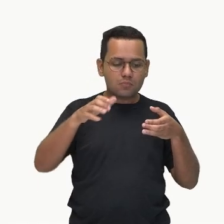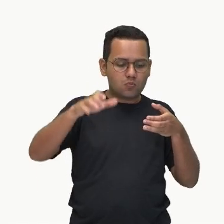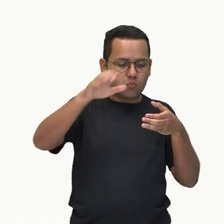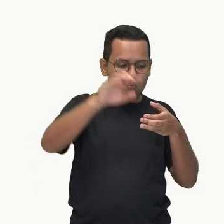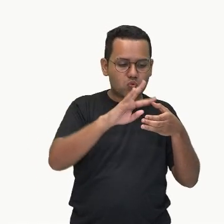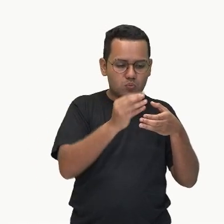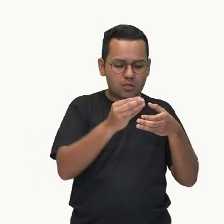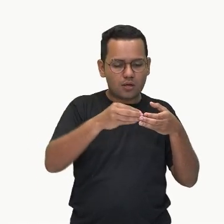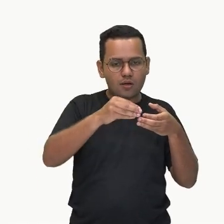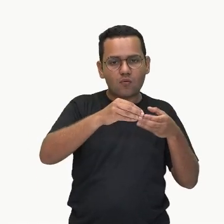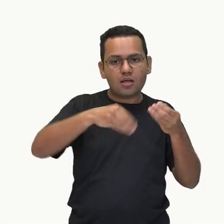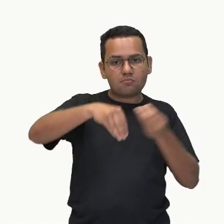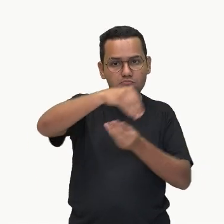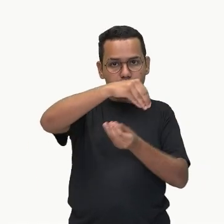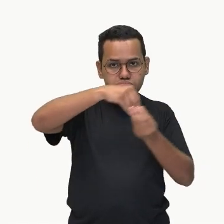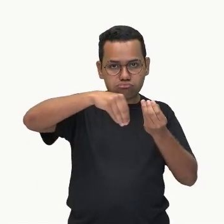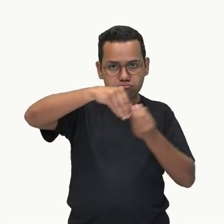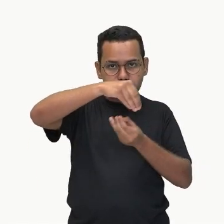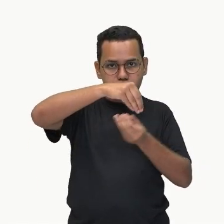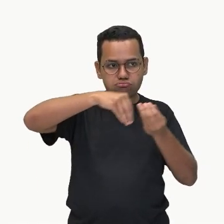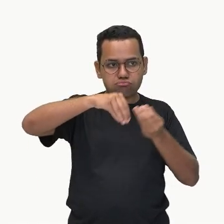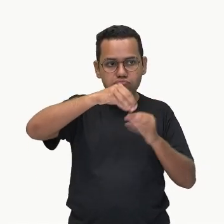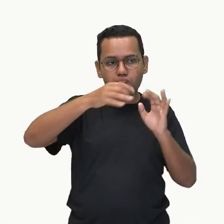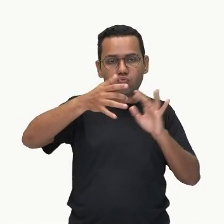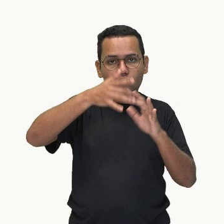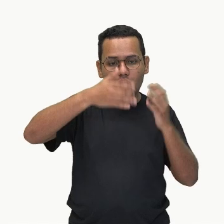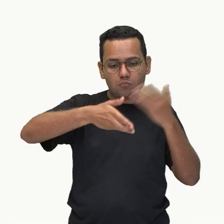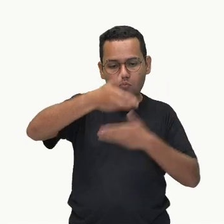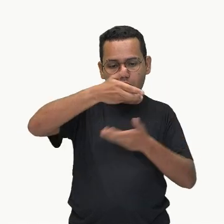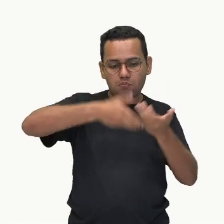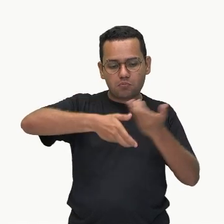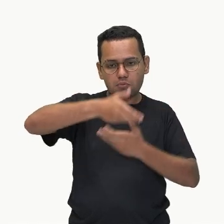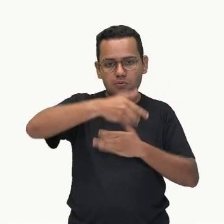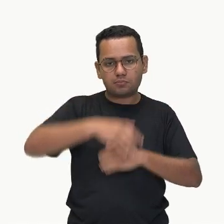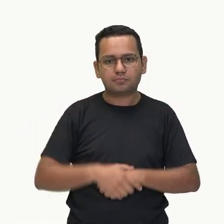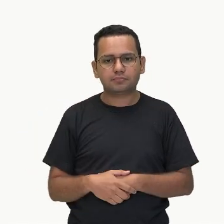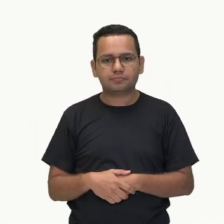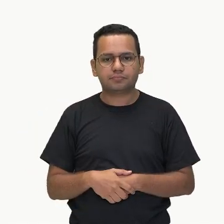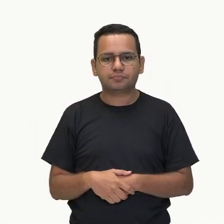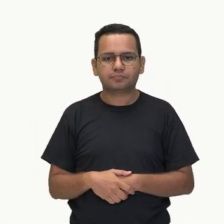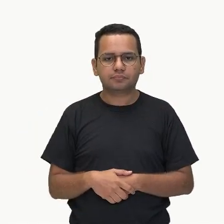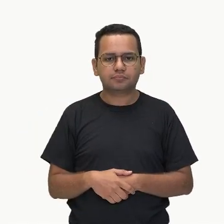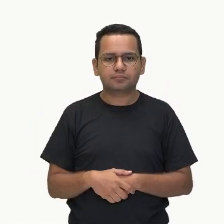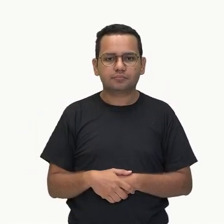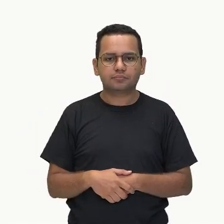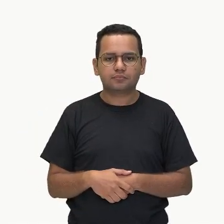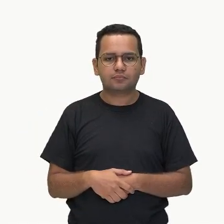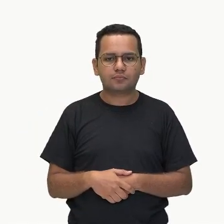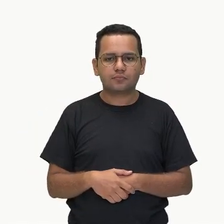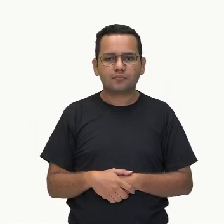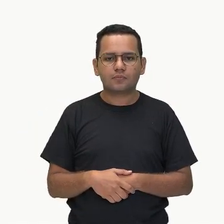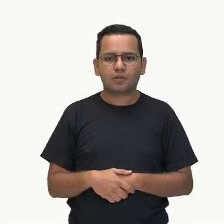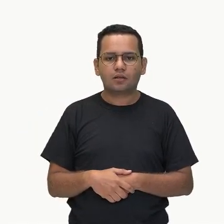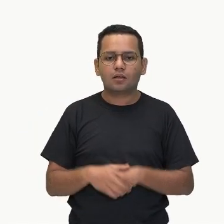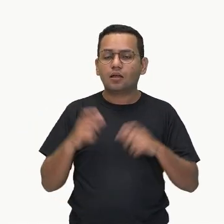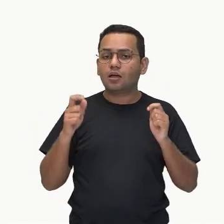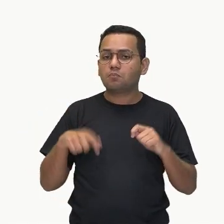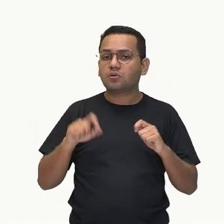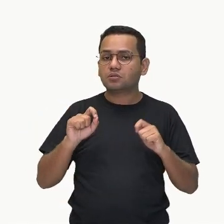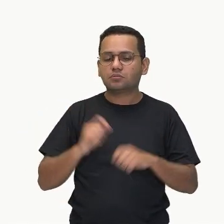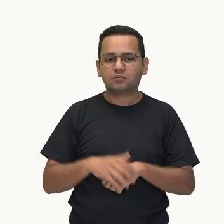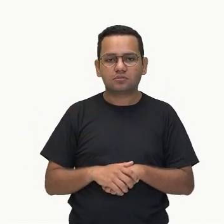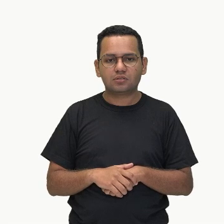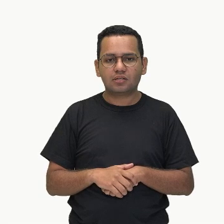interagir com esses elementos aqui, com esses pontinhos brancos, e aí ele consegue isolar eles na parte de baixo